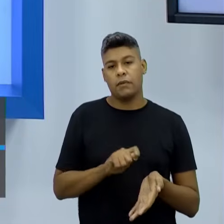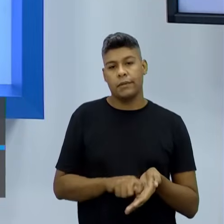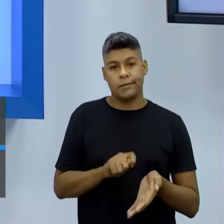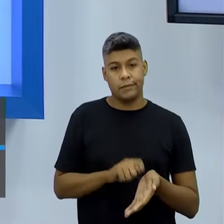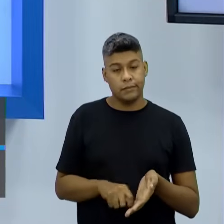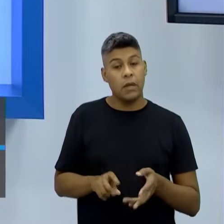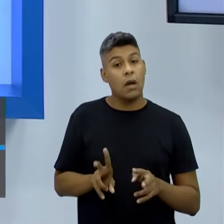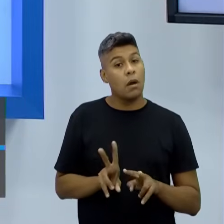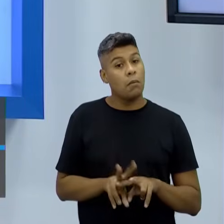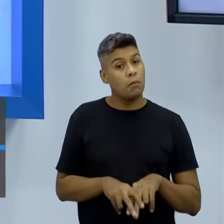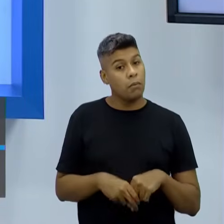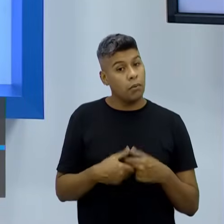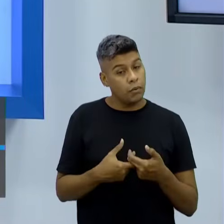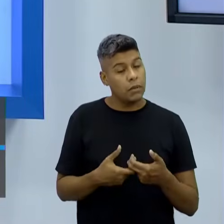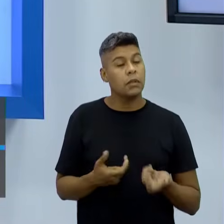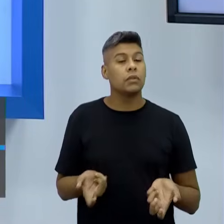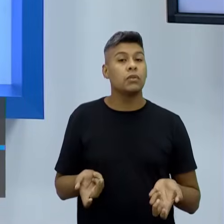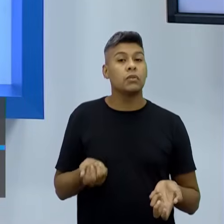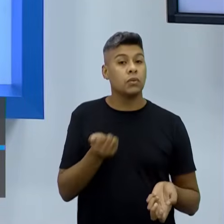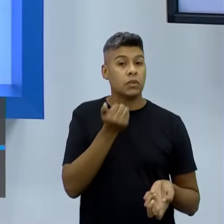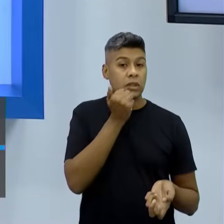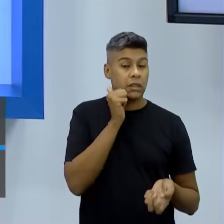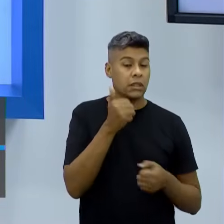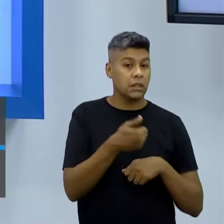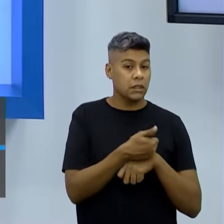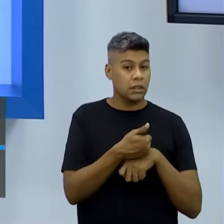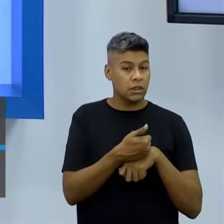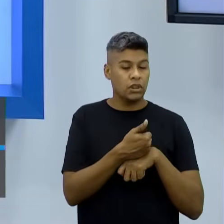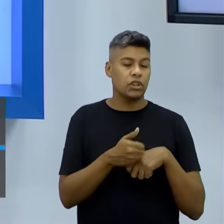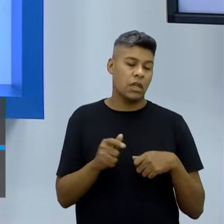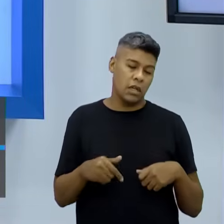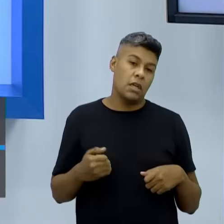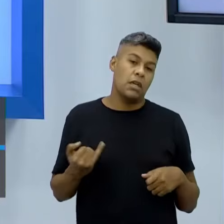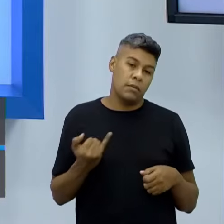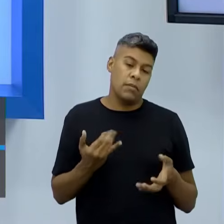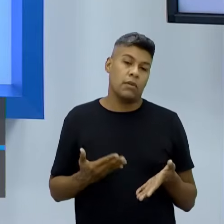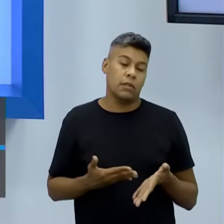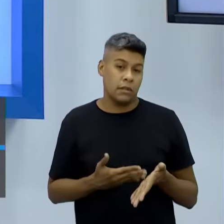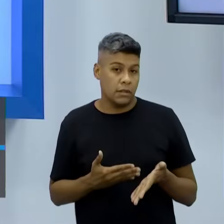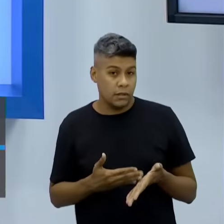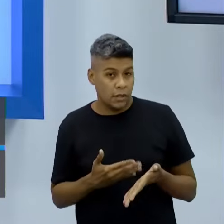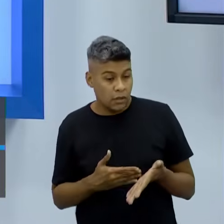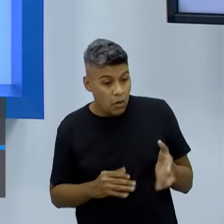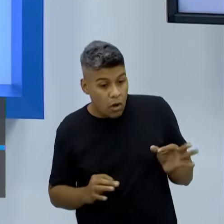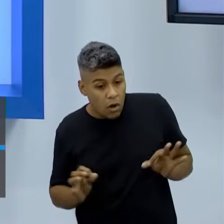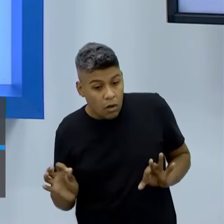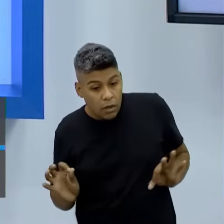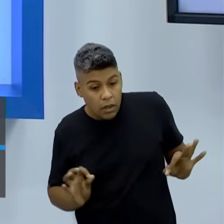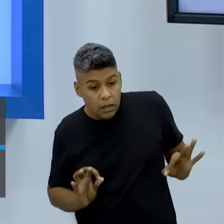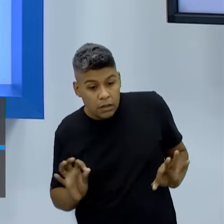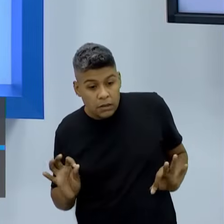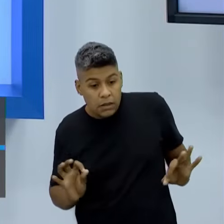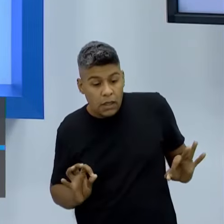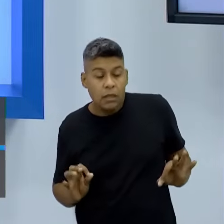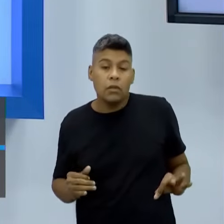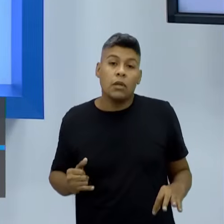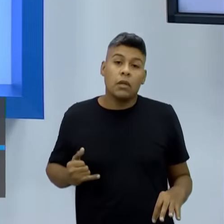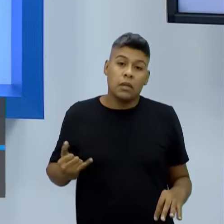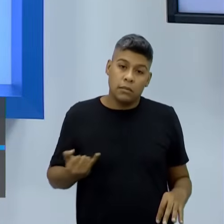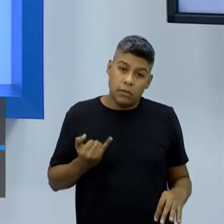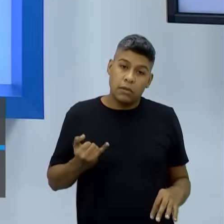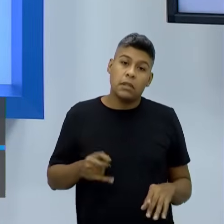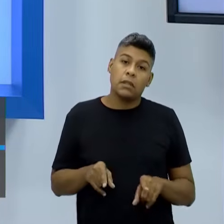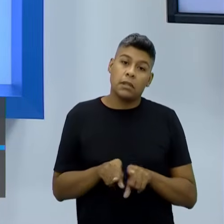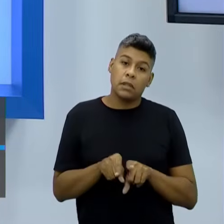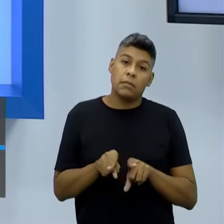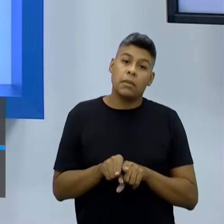anotações. Por isso que para um cientista é super importante esse caderno estar organizado e super importante que esse